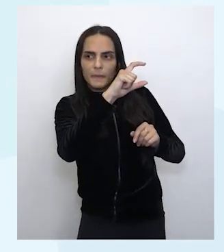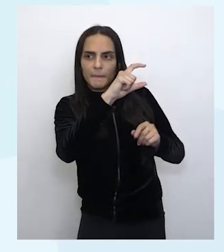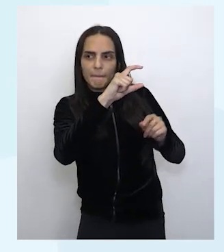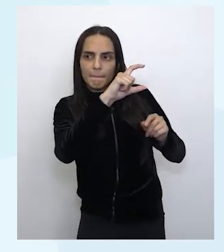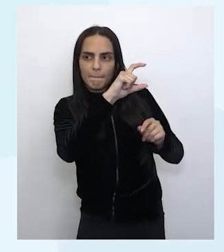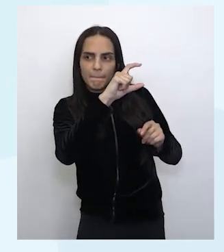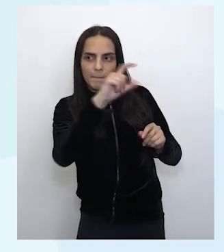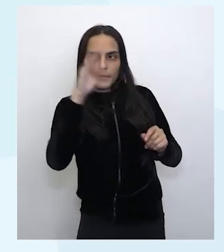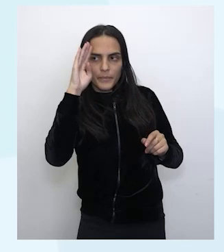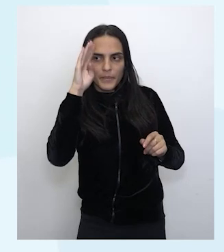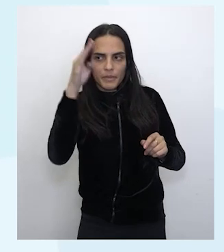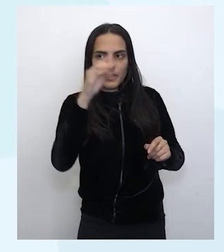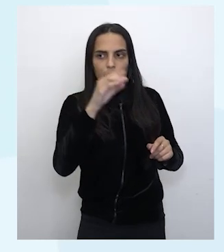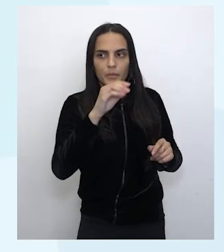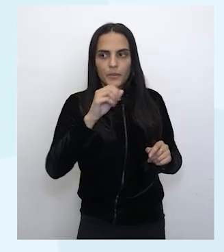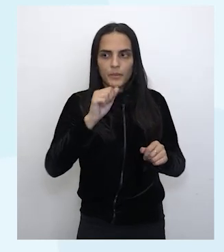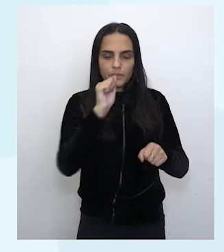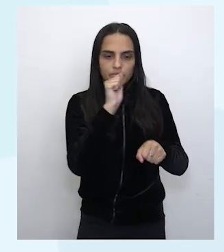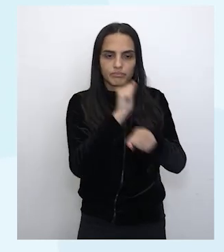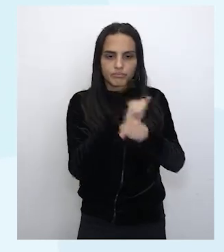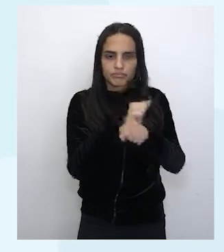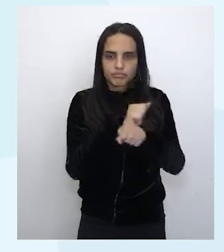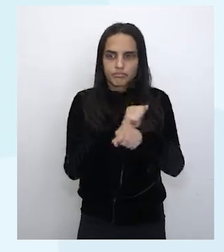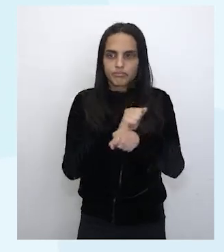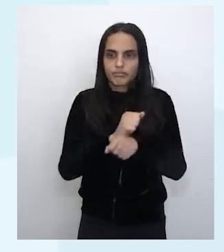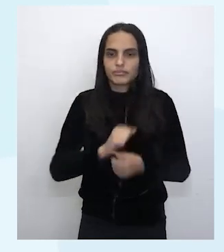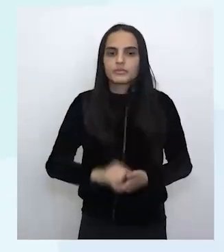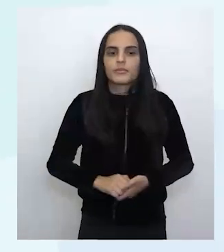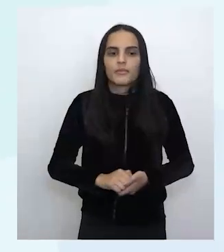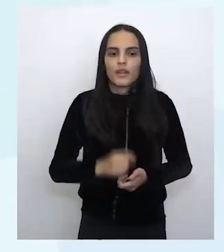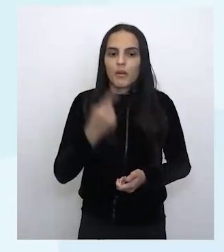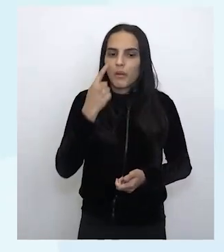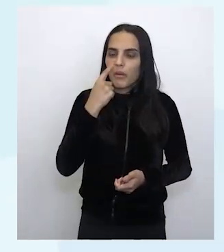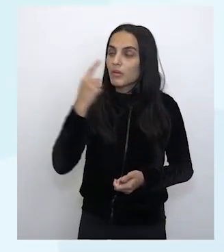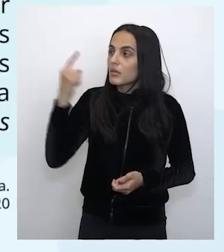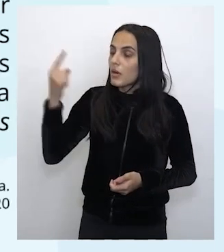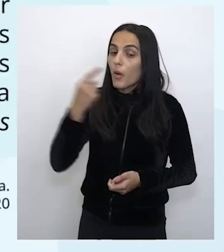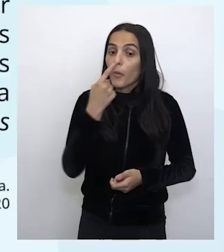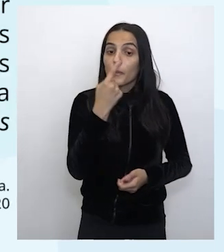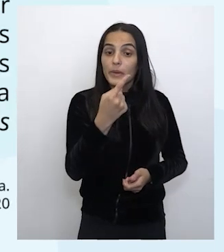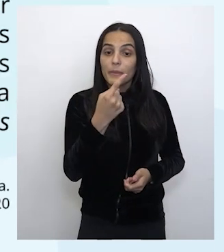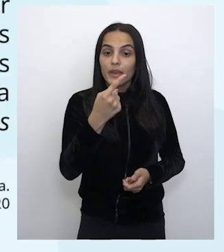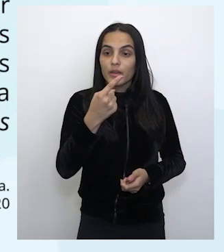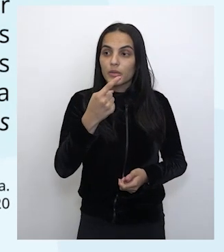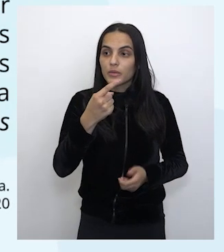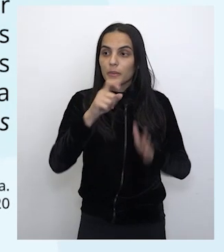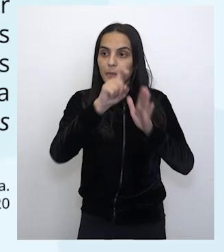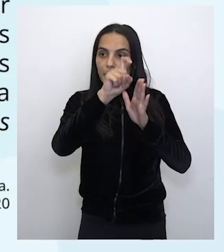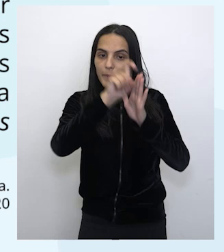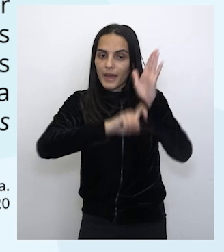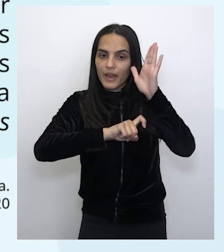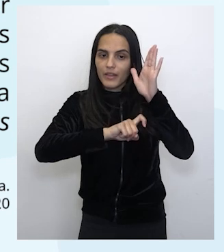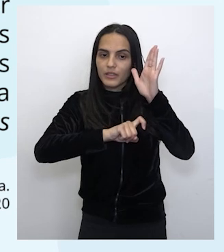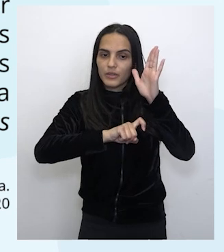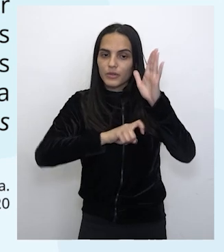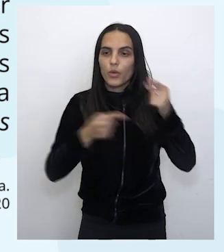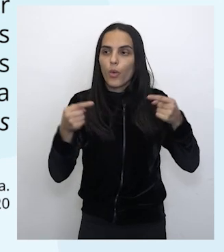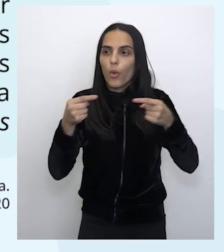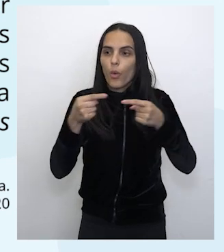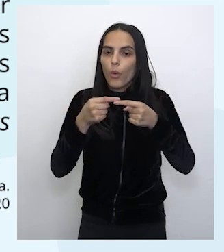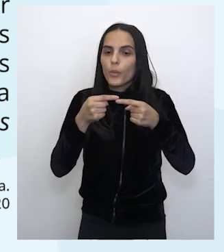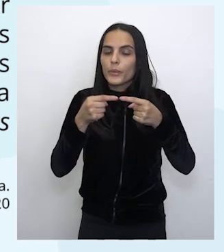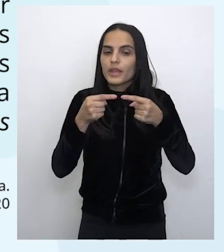vou deixar 30 segundinhos, eu vou deixar na tela o primeiro parágrafo para vocês observarem. E qual é a ideia